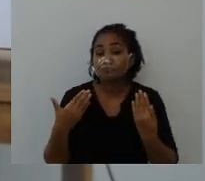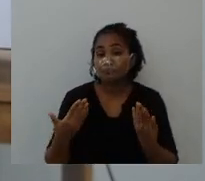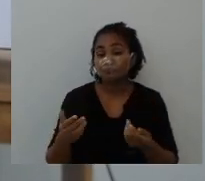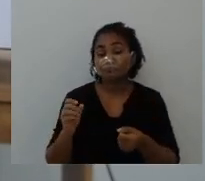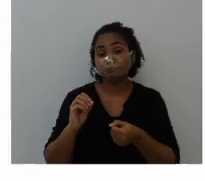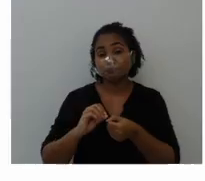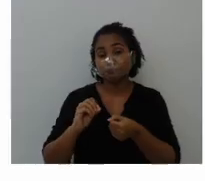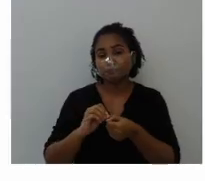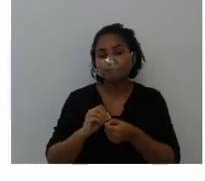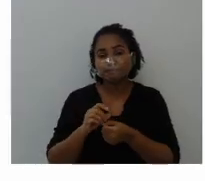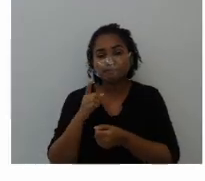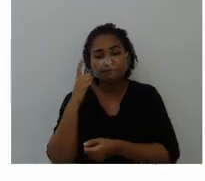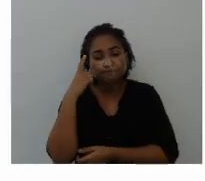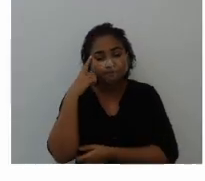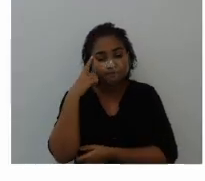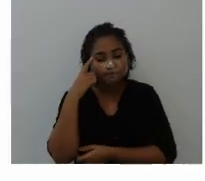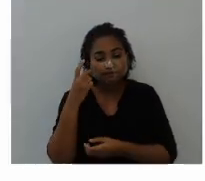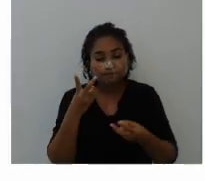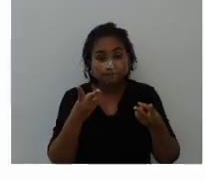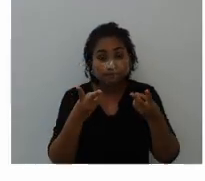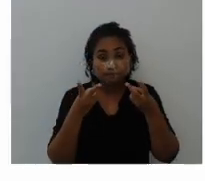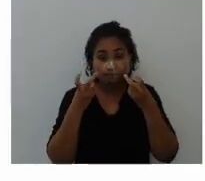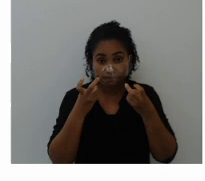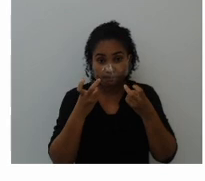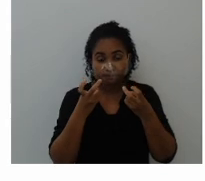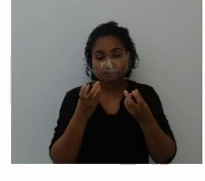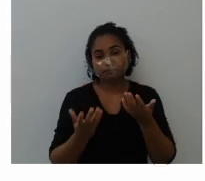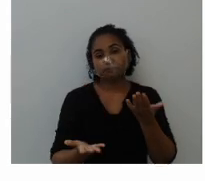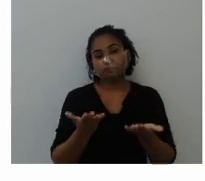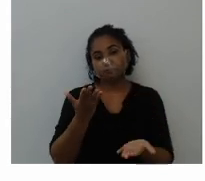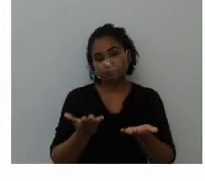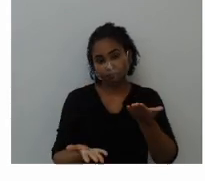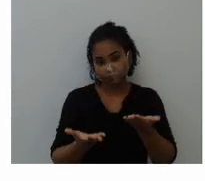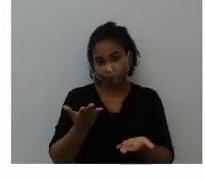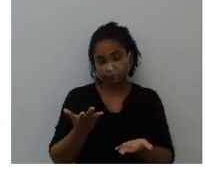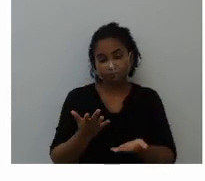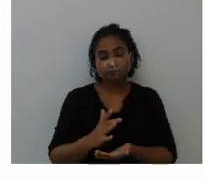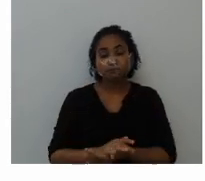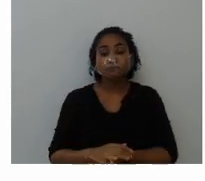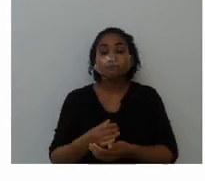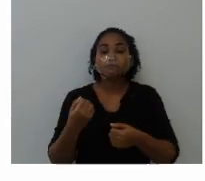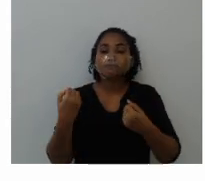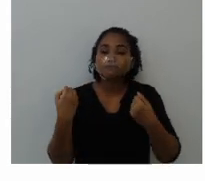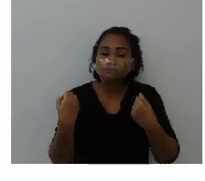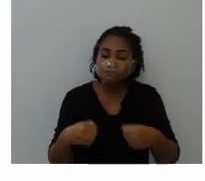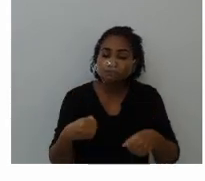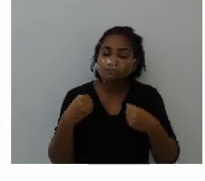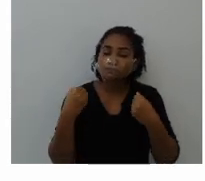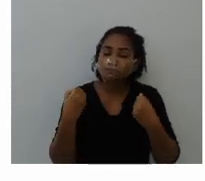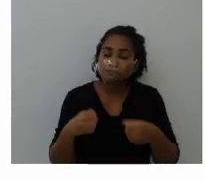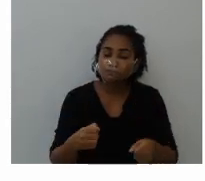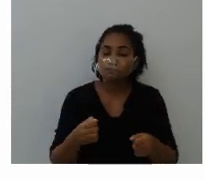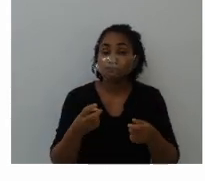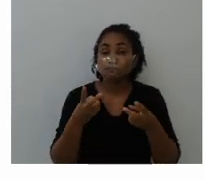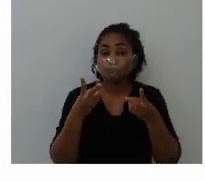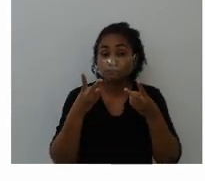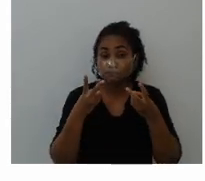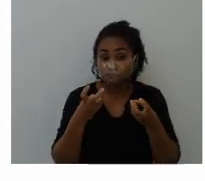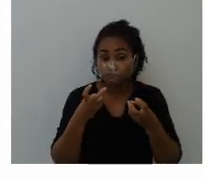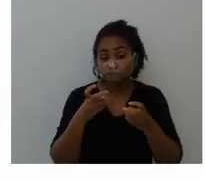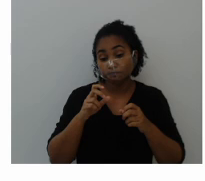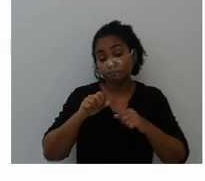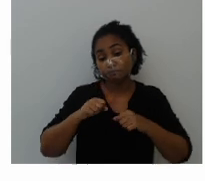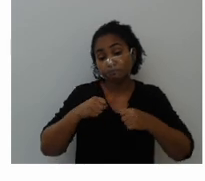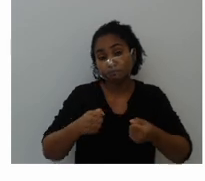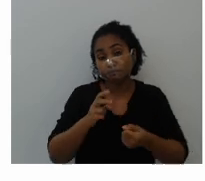precisa verificar para a condição do equilíbrio? Você precisa verificar se as forças nos